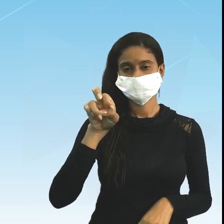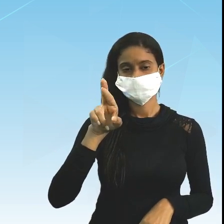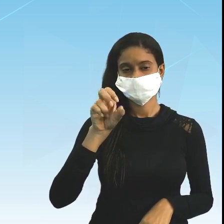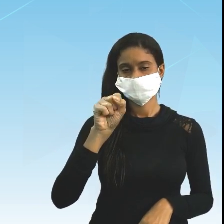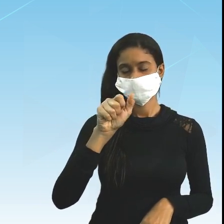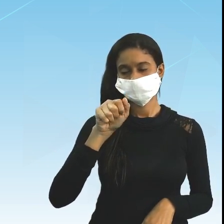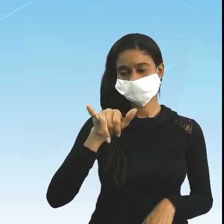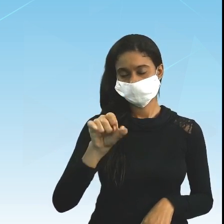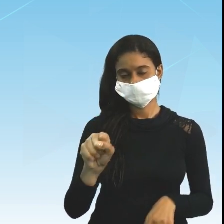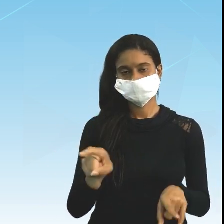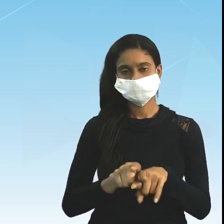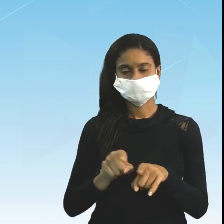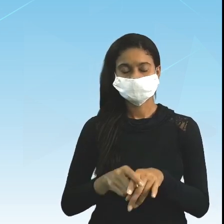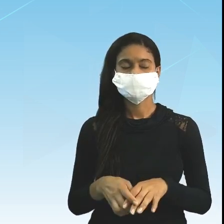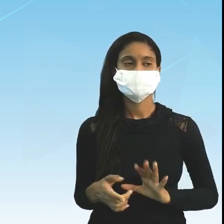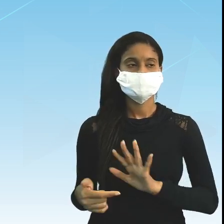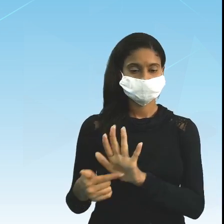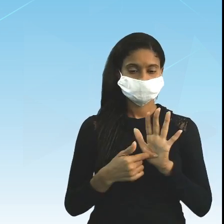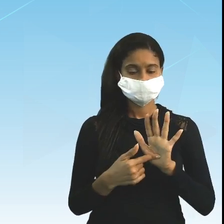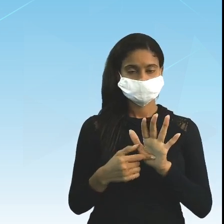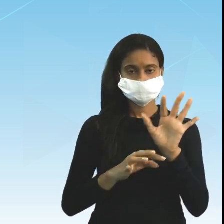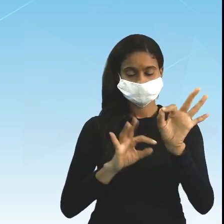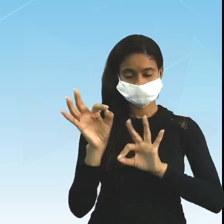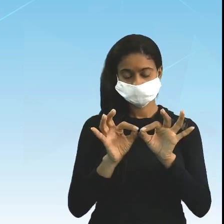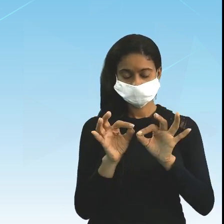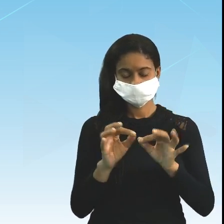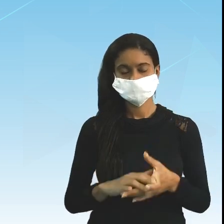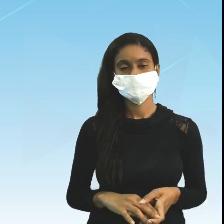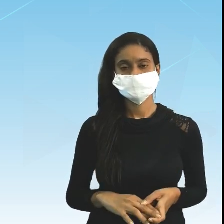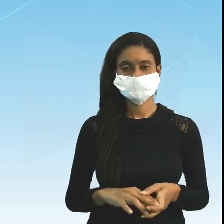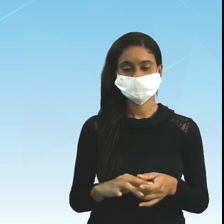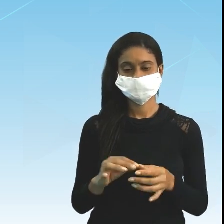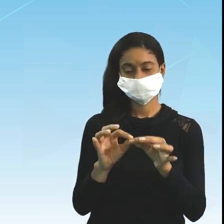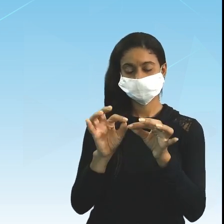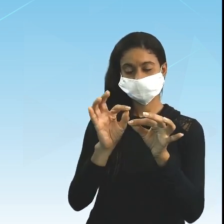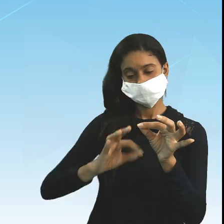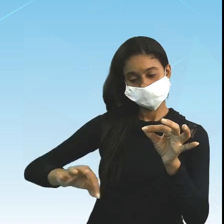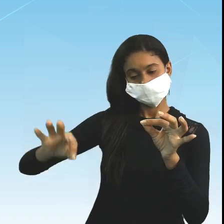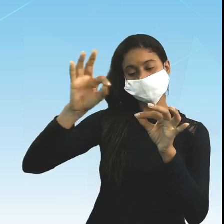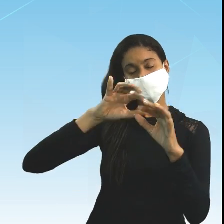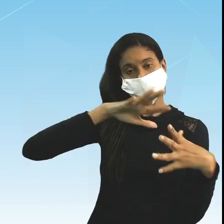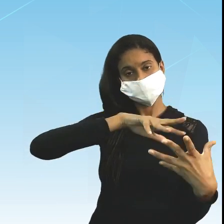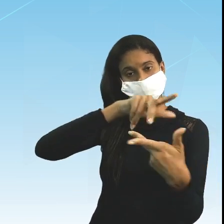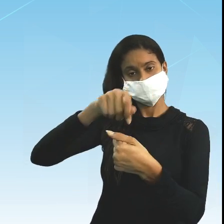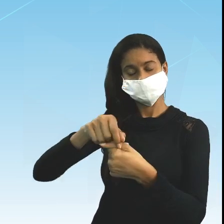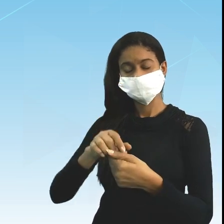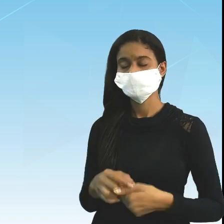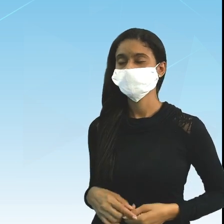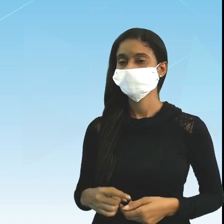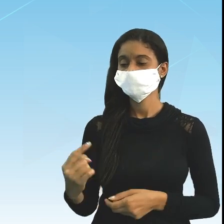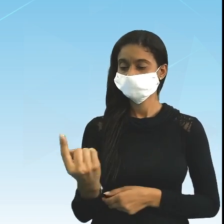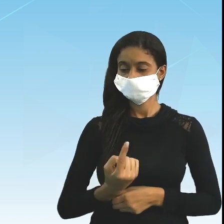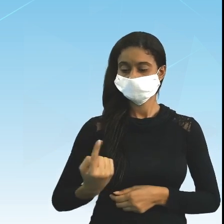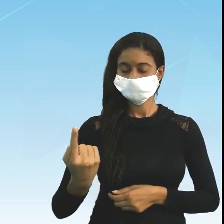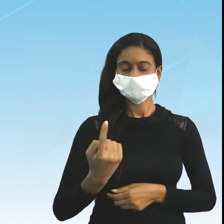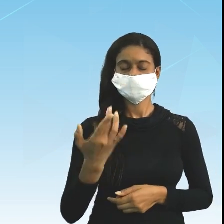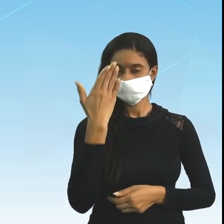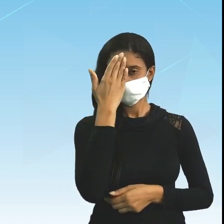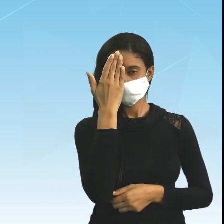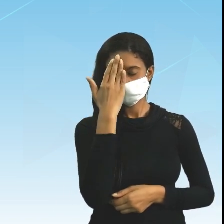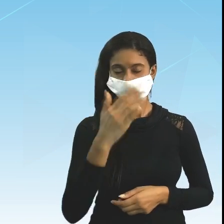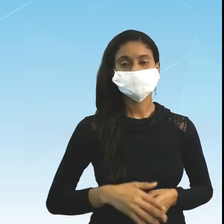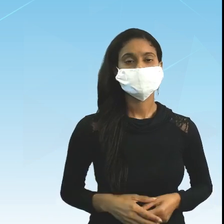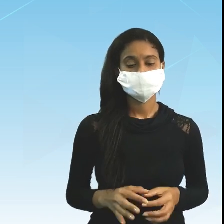imaginária, demarcando o eixo de rotação da Terra. Sacou agora, meus amores? As